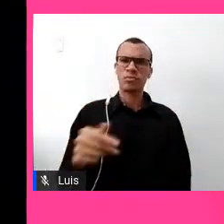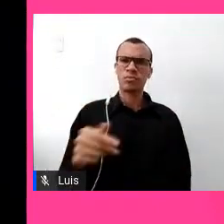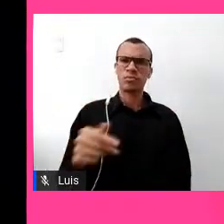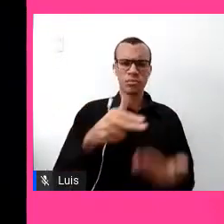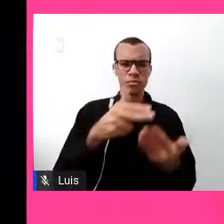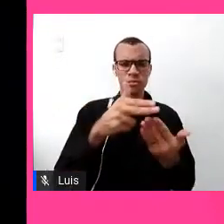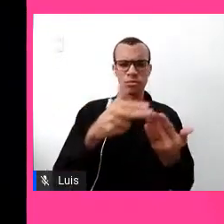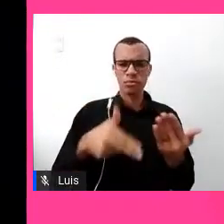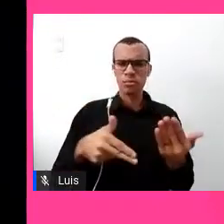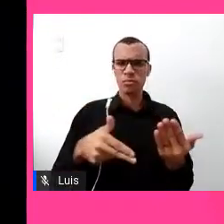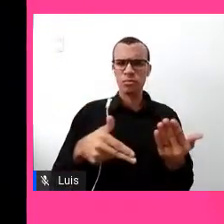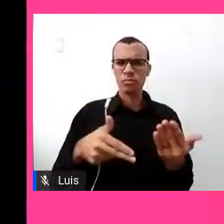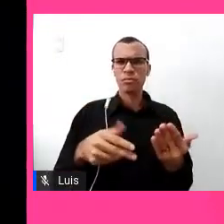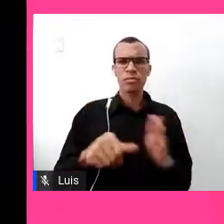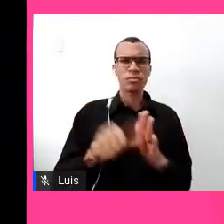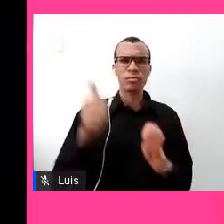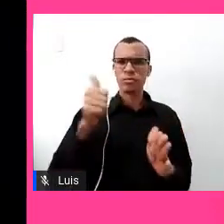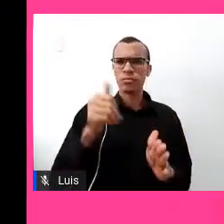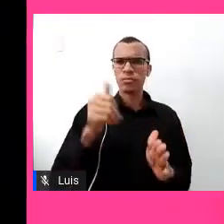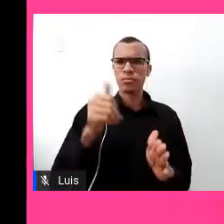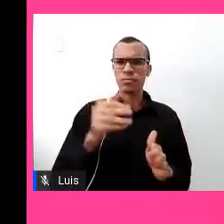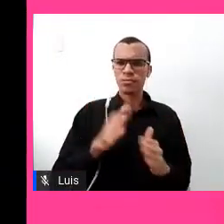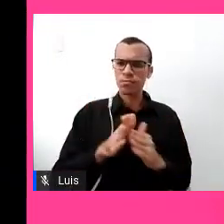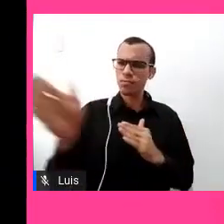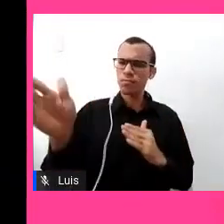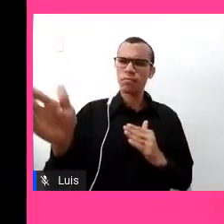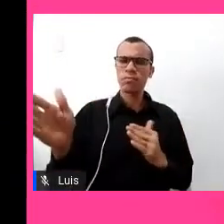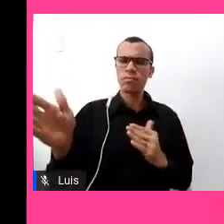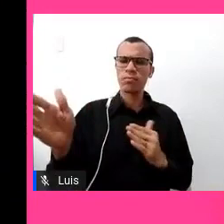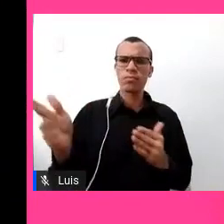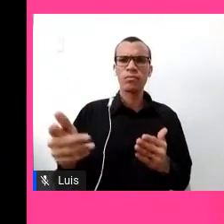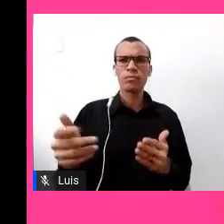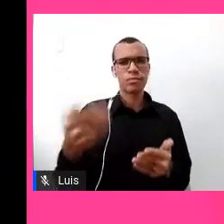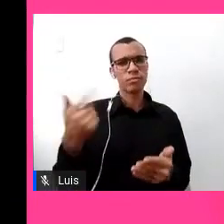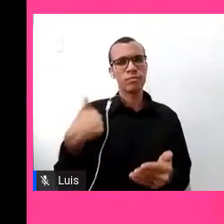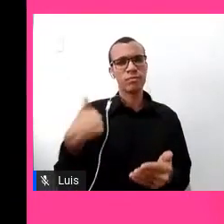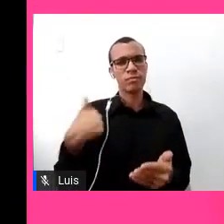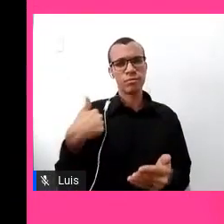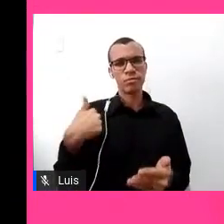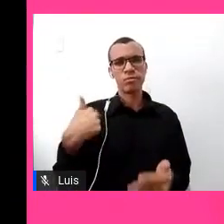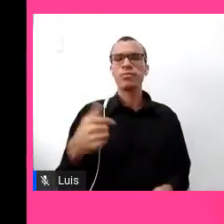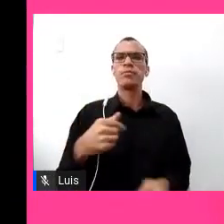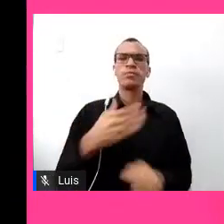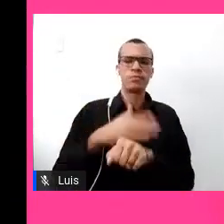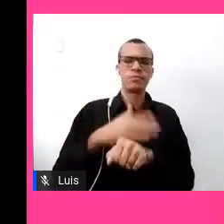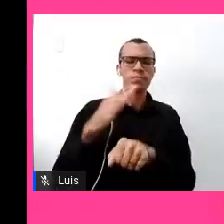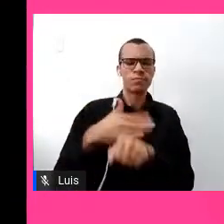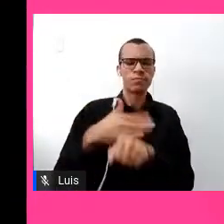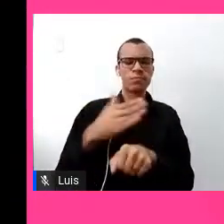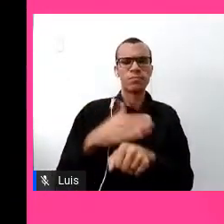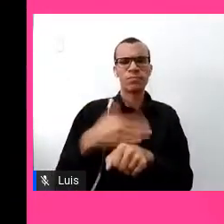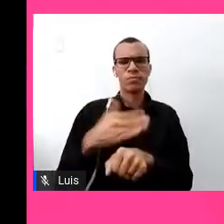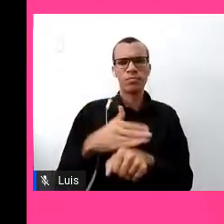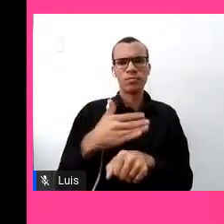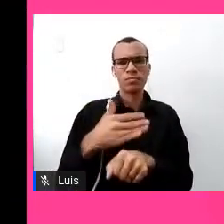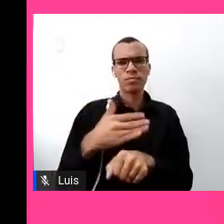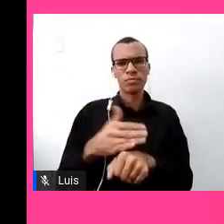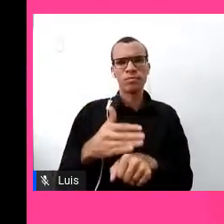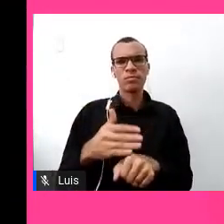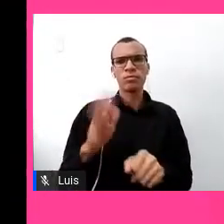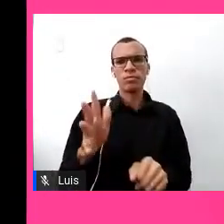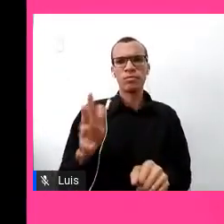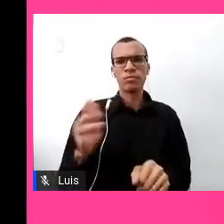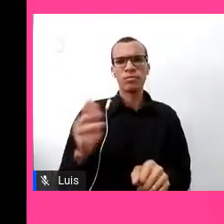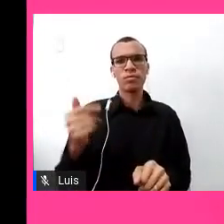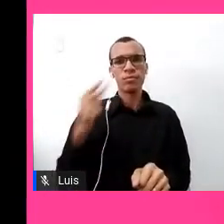na primeira. Bom, pessoal, isso aqui são anos de prática, né? Mas, ó, realmente eu cortei exatamente em cima da